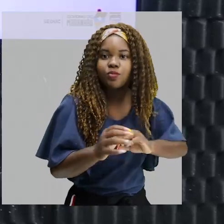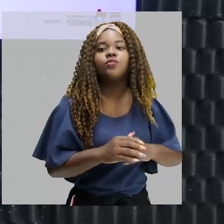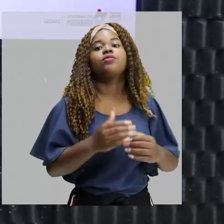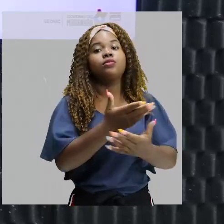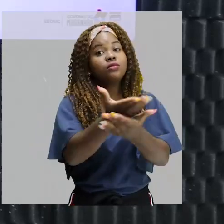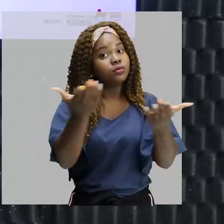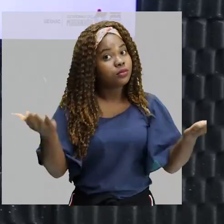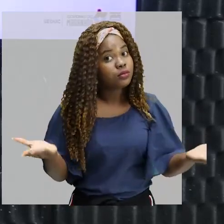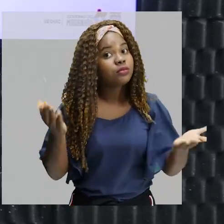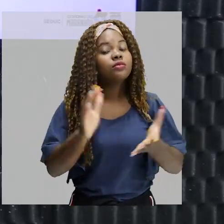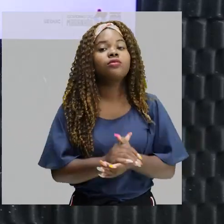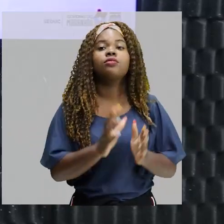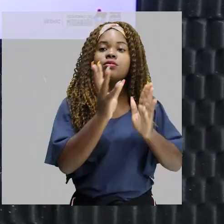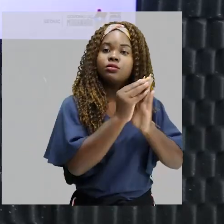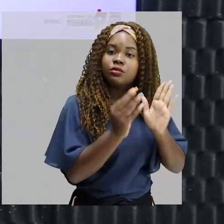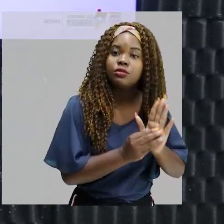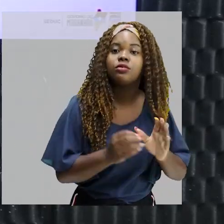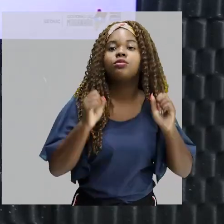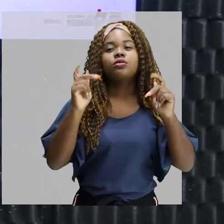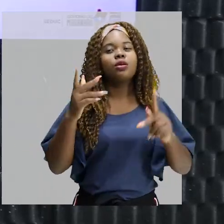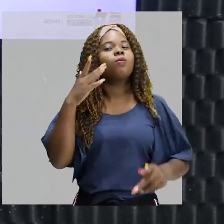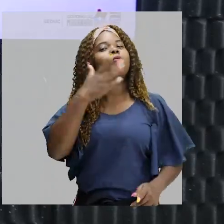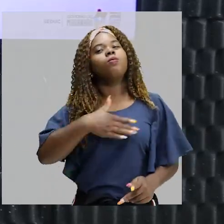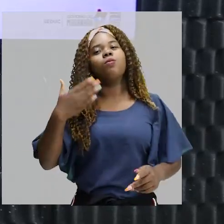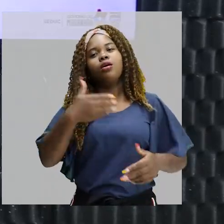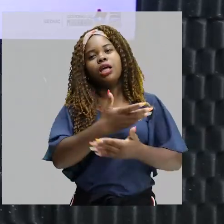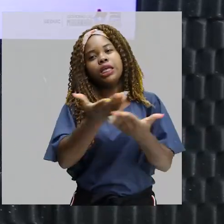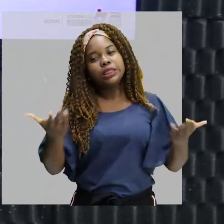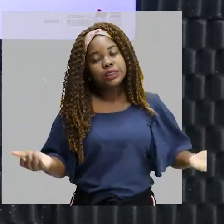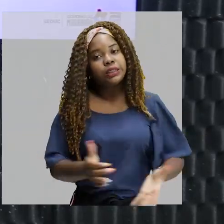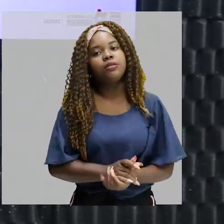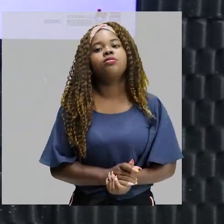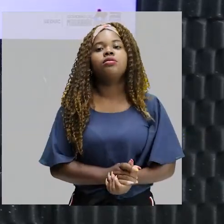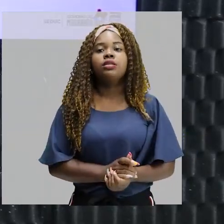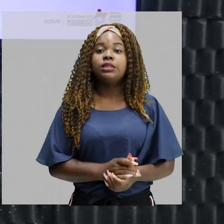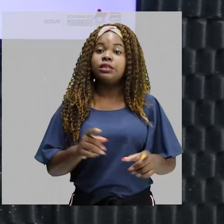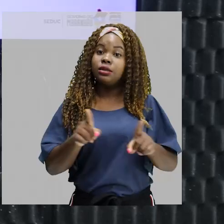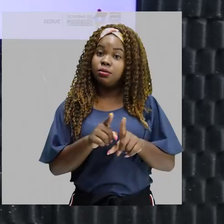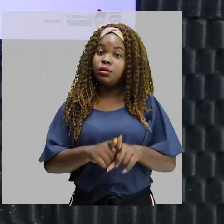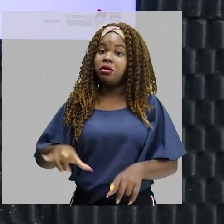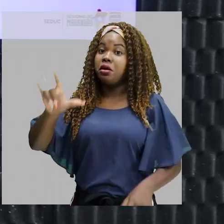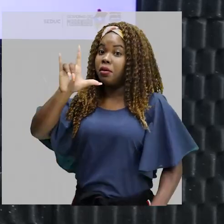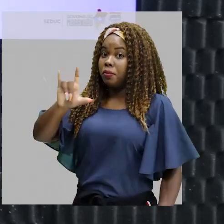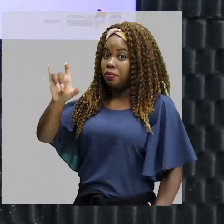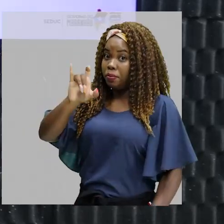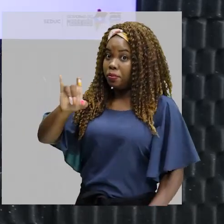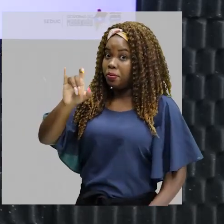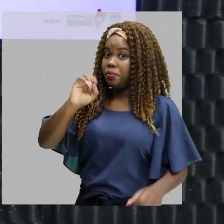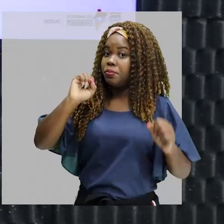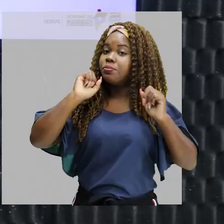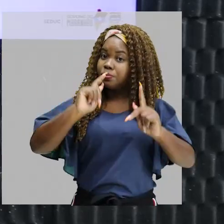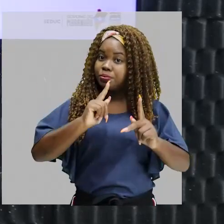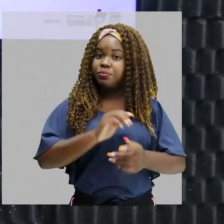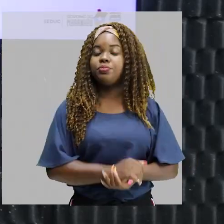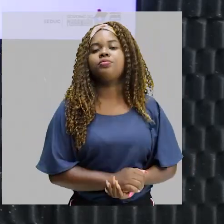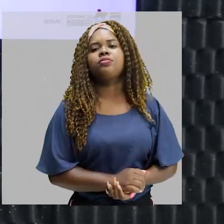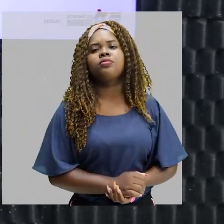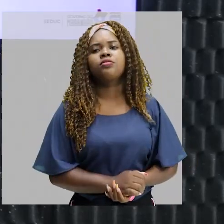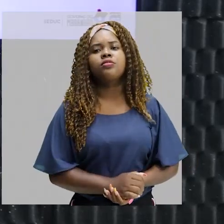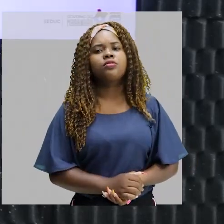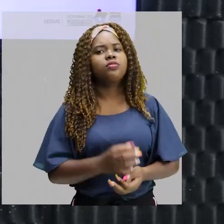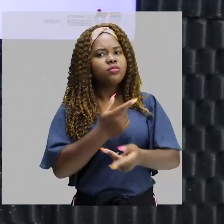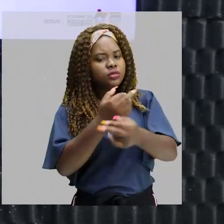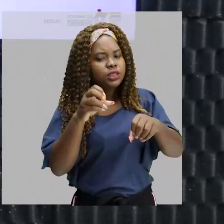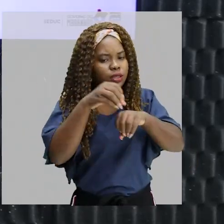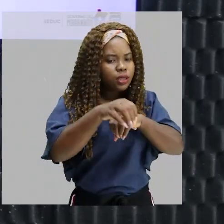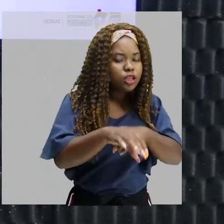trabalho com muito prazer para vocês, tá certo? E corre lá no nosso Instagram, @plataforma Gonçalves Dias. Lá tem muita